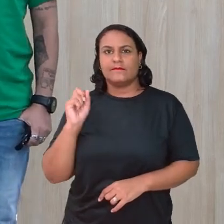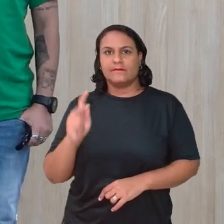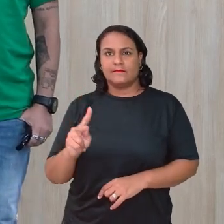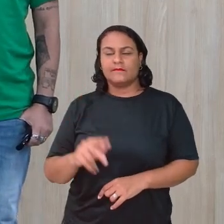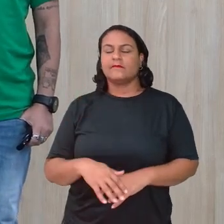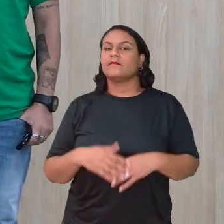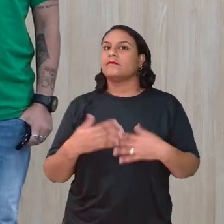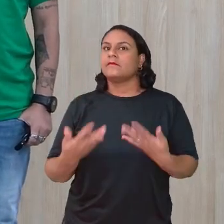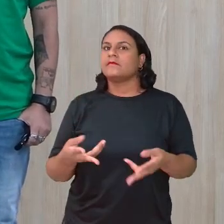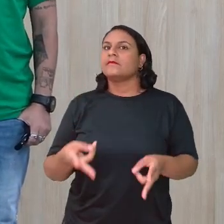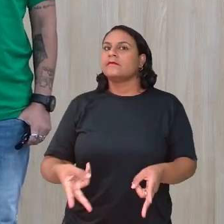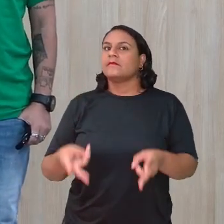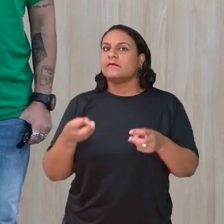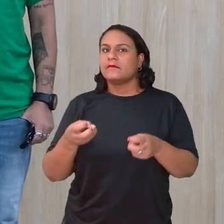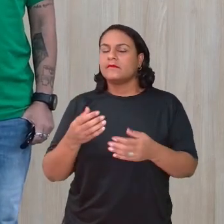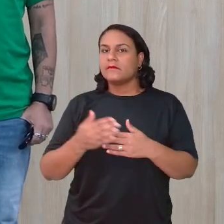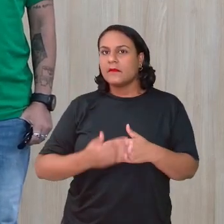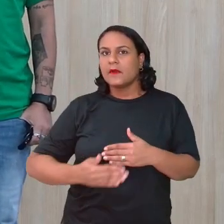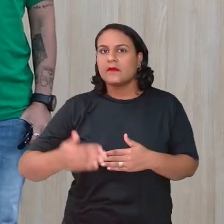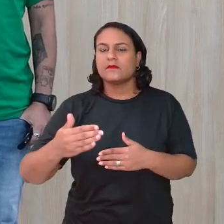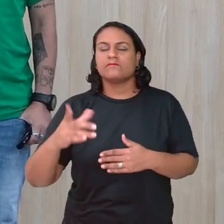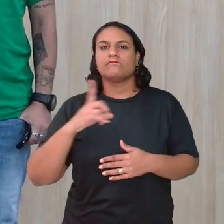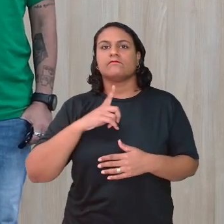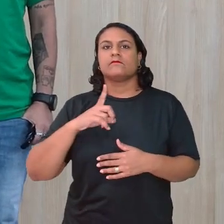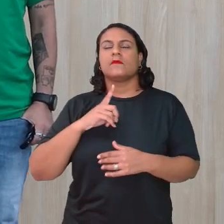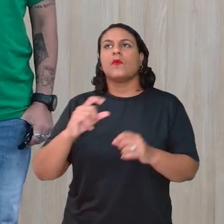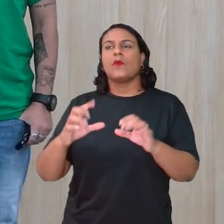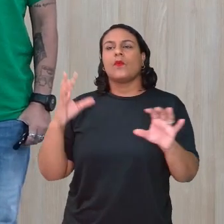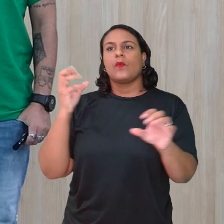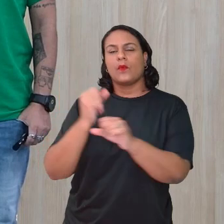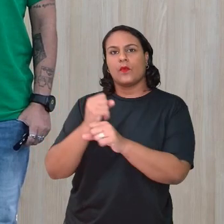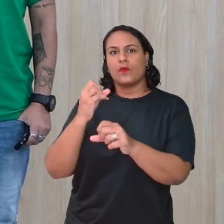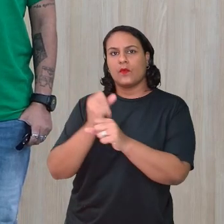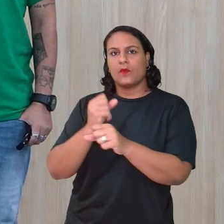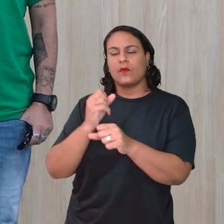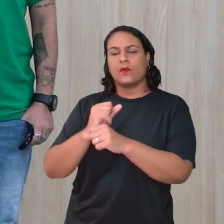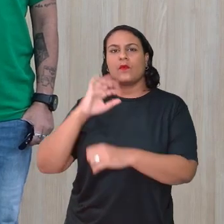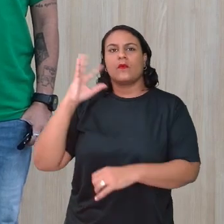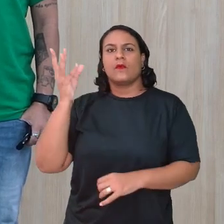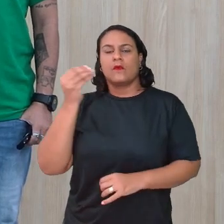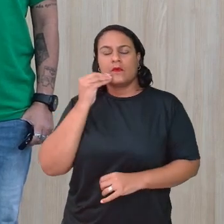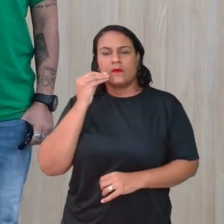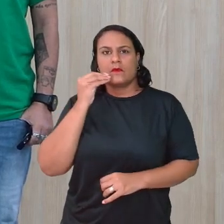Então, percebe que a partir de agora a gente já está calculando a probabilidade, ou seja, a gente